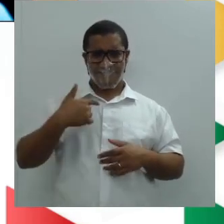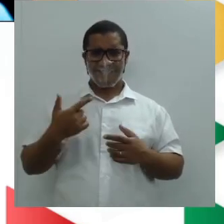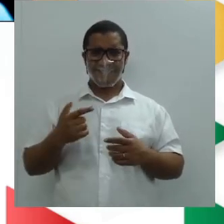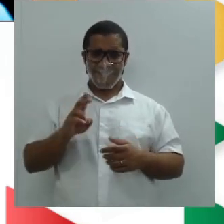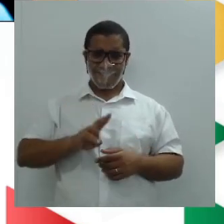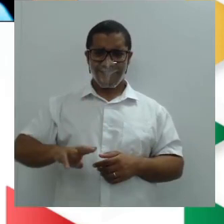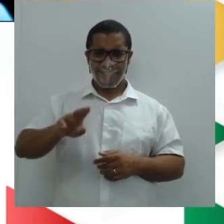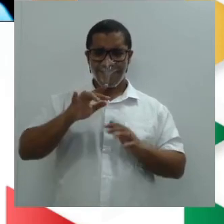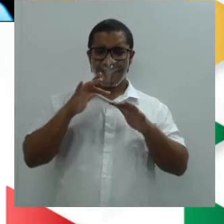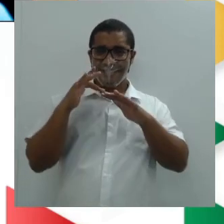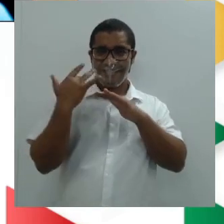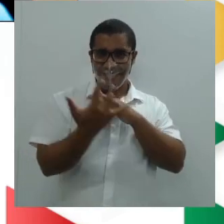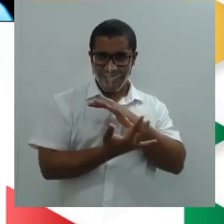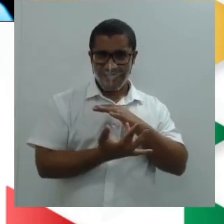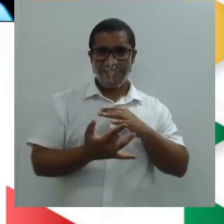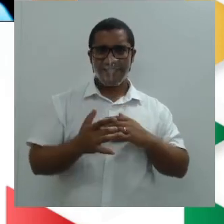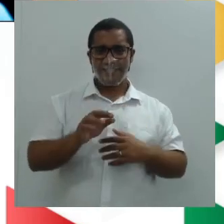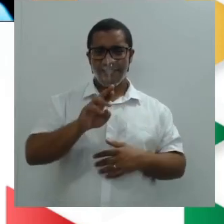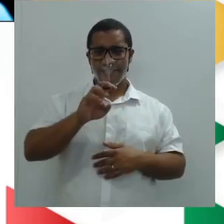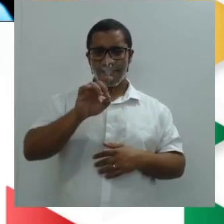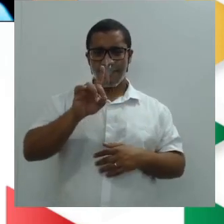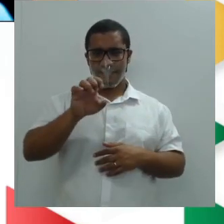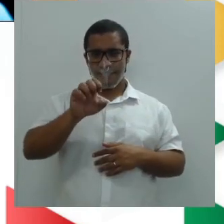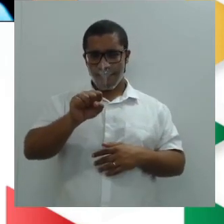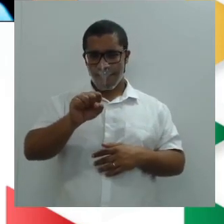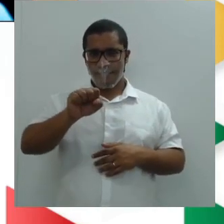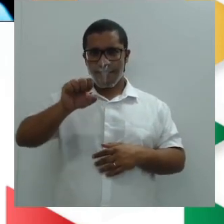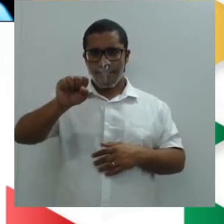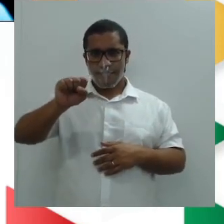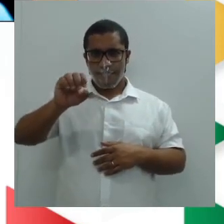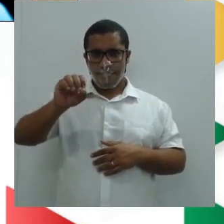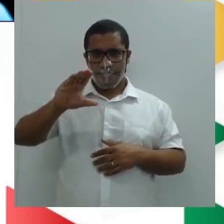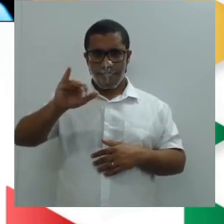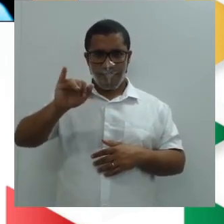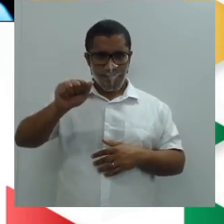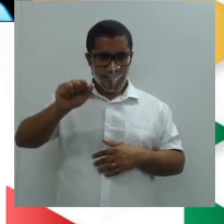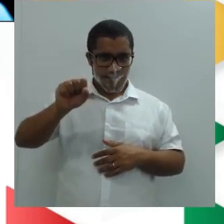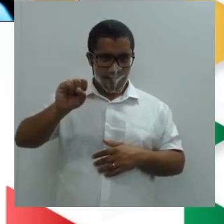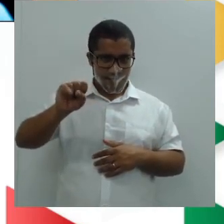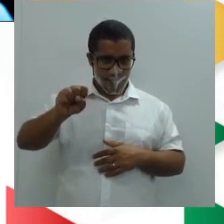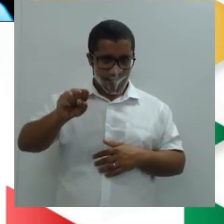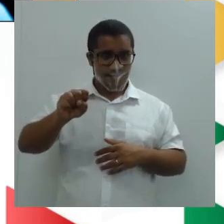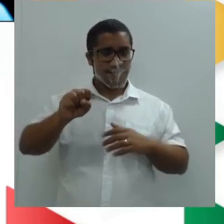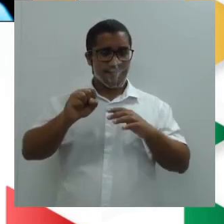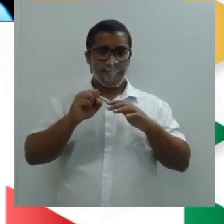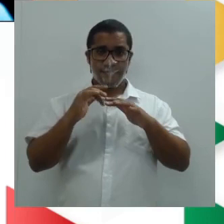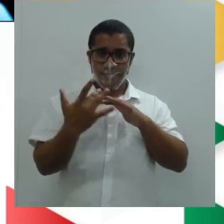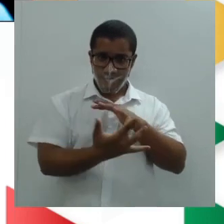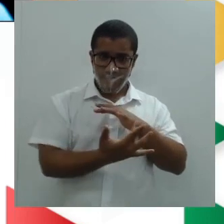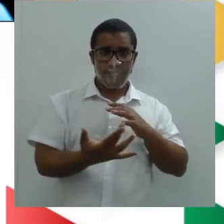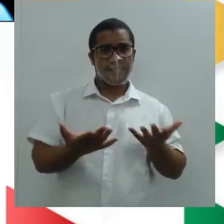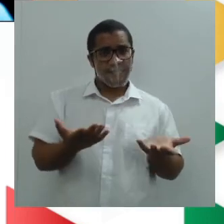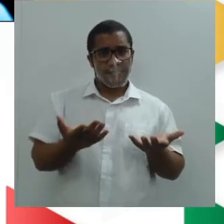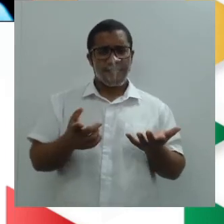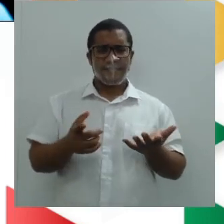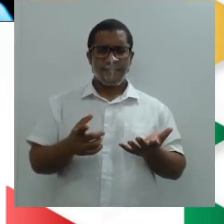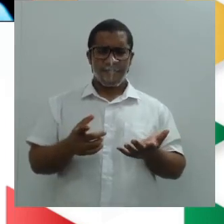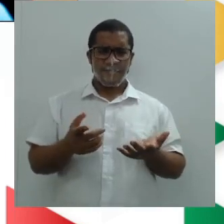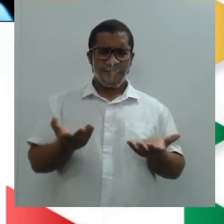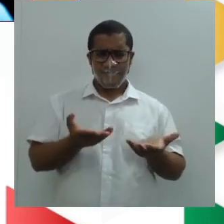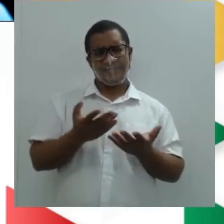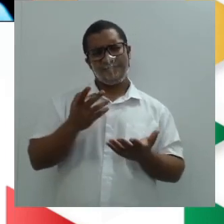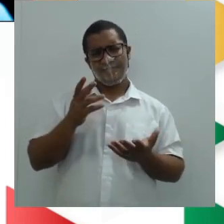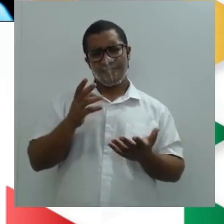aí as redes sociais, né? Então, hoje em dia é comum, né, a rede